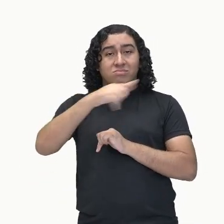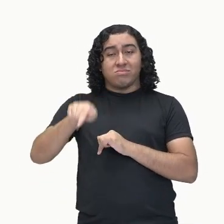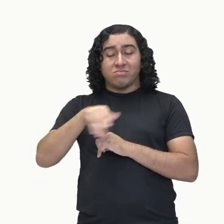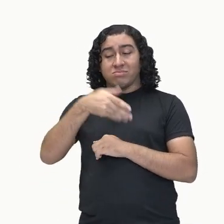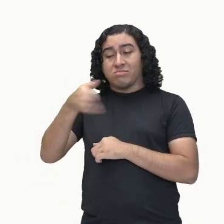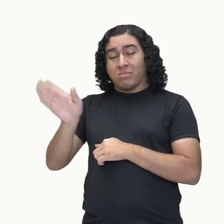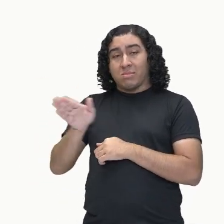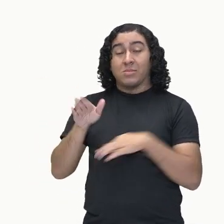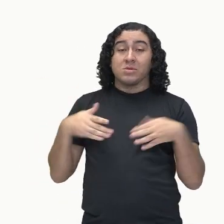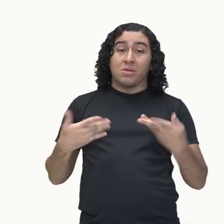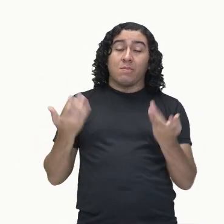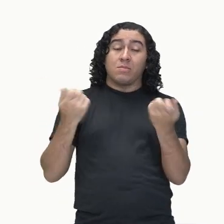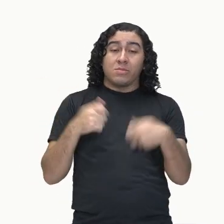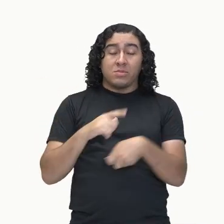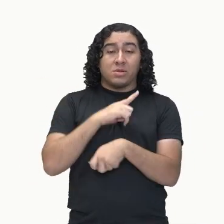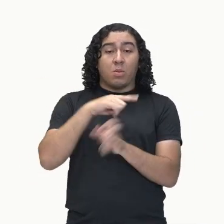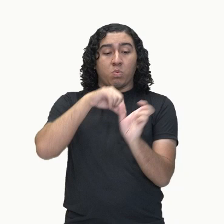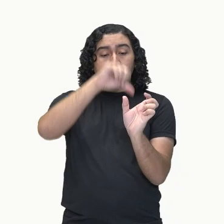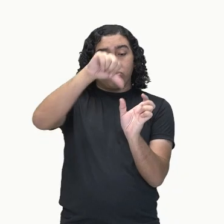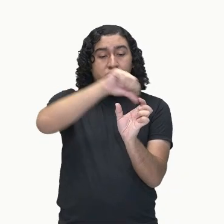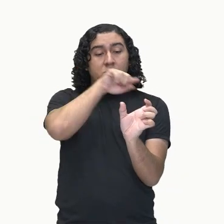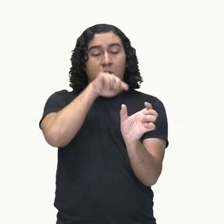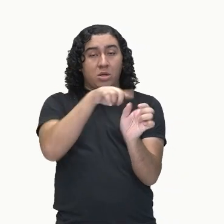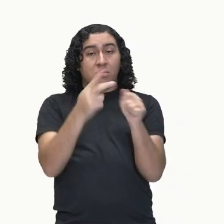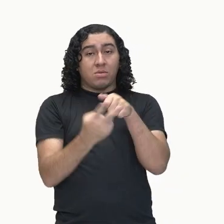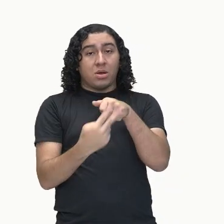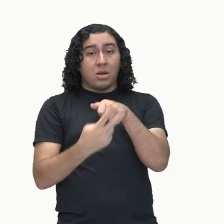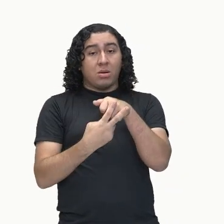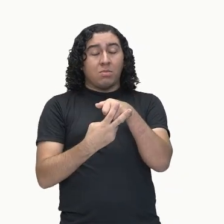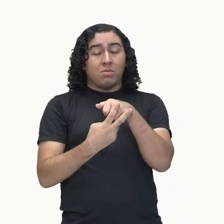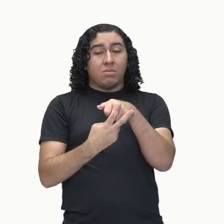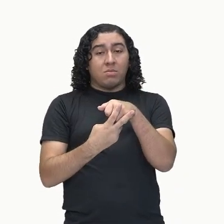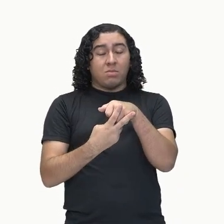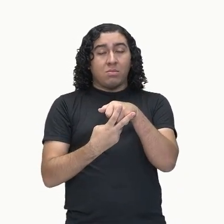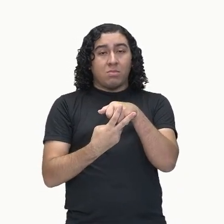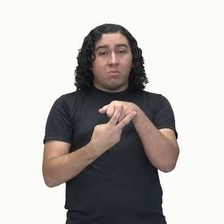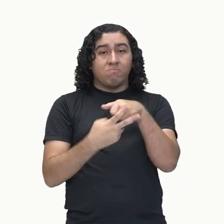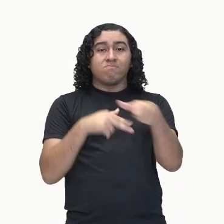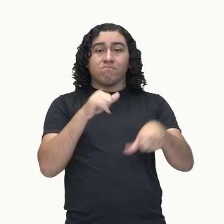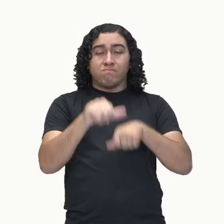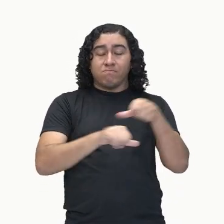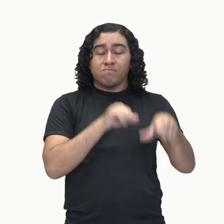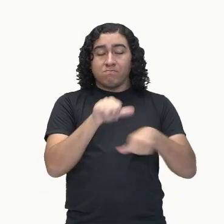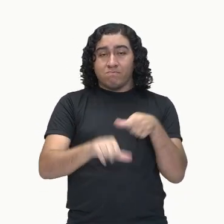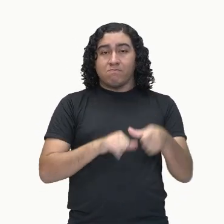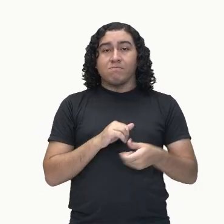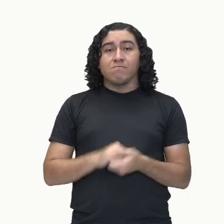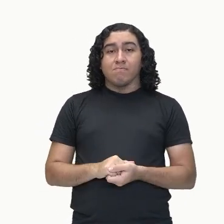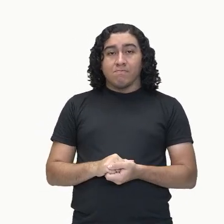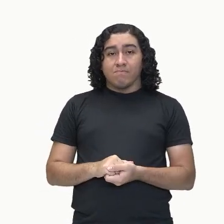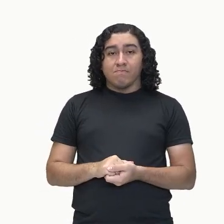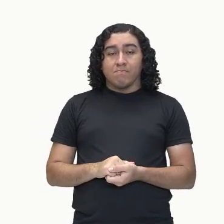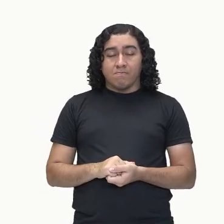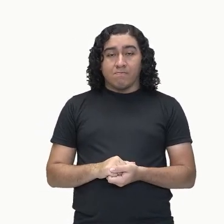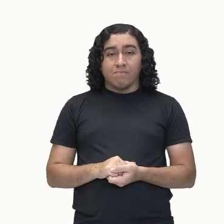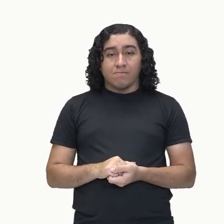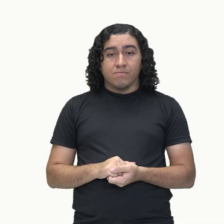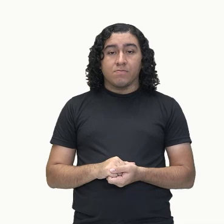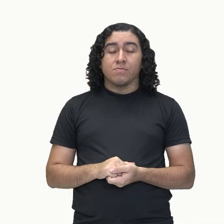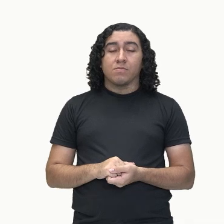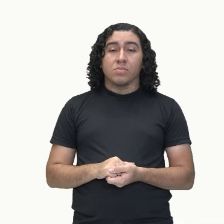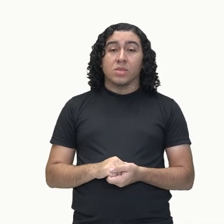então podemos dizer que a raiz verbal do verbo a ser ela foi foi alterada sim em todas as